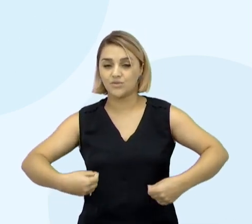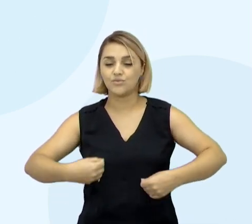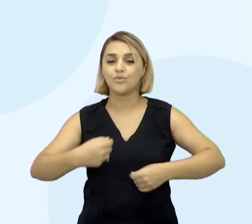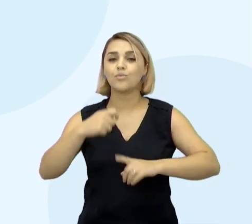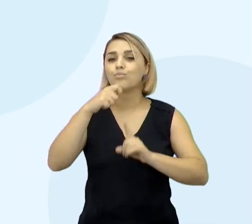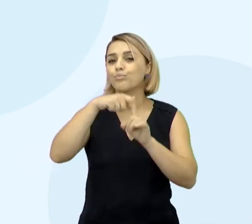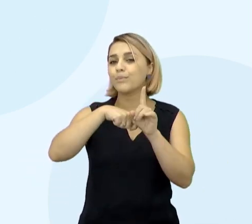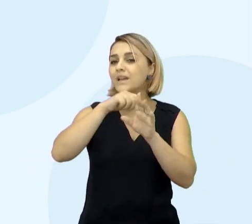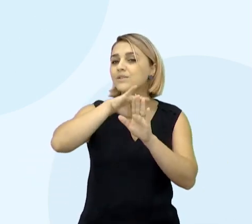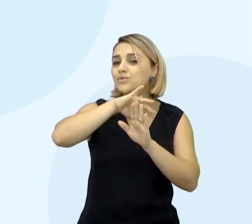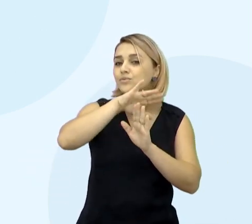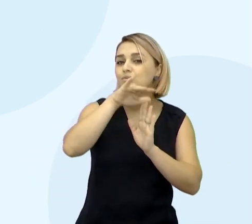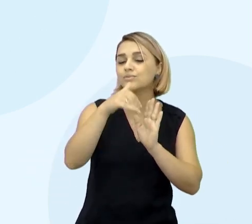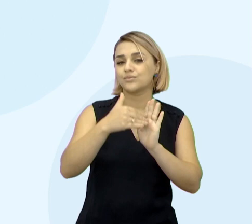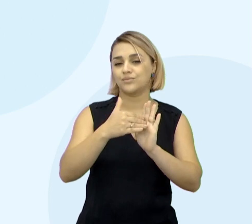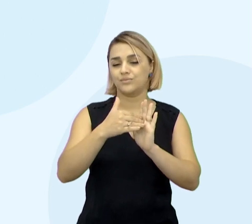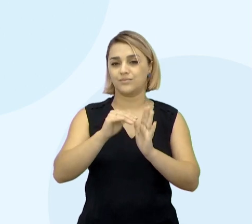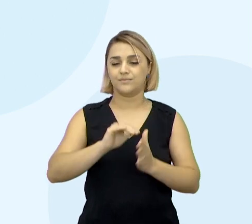mês.